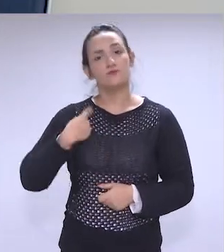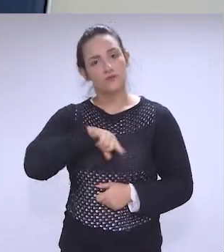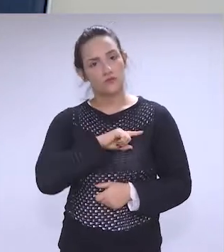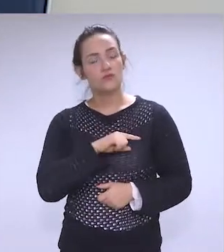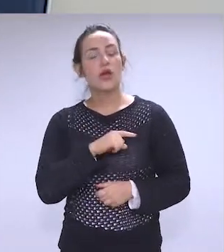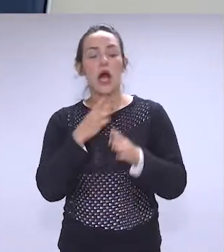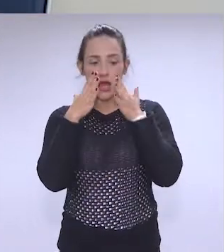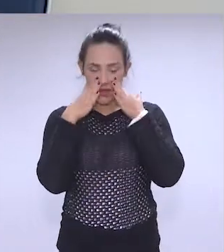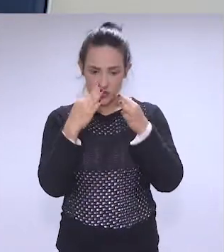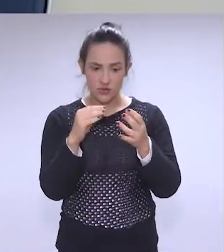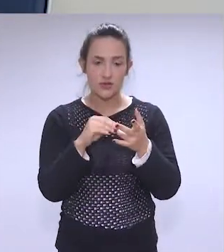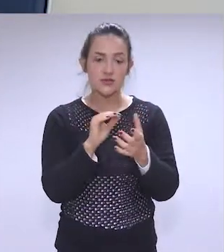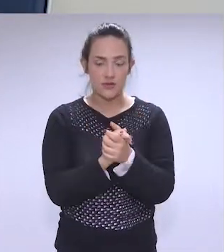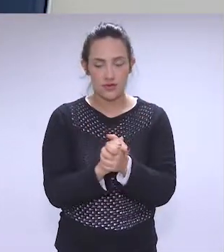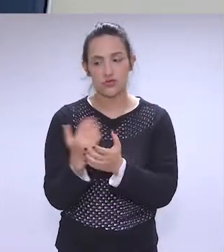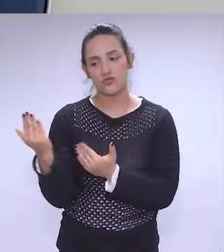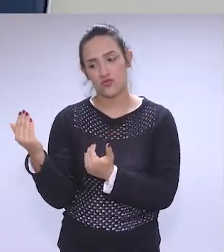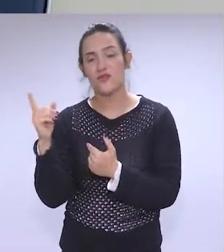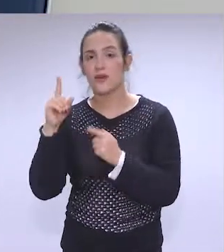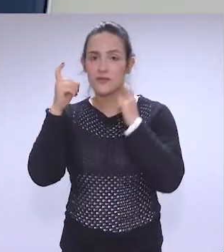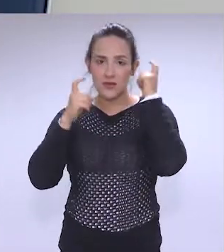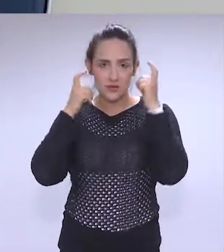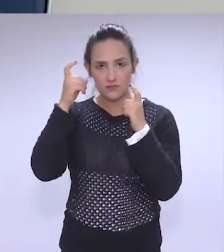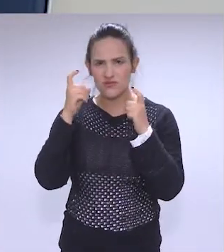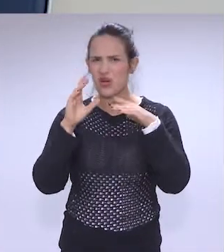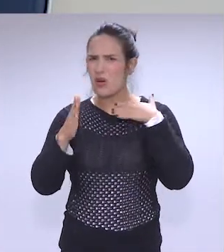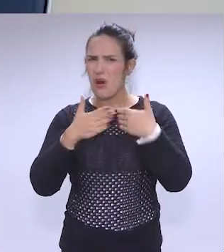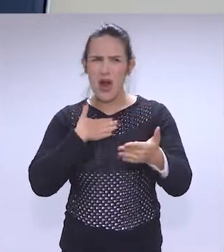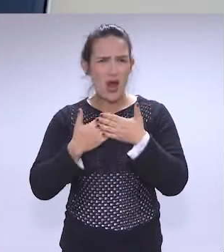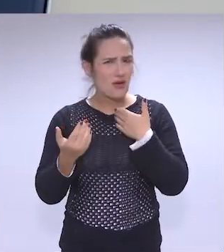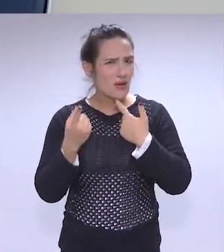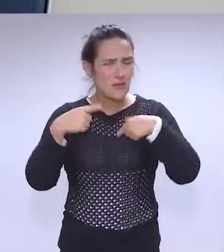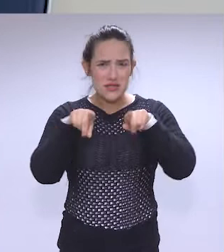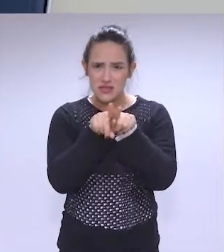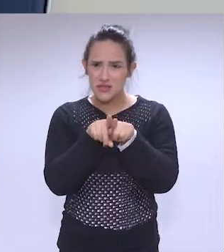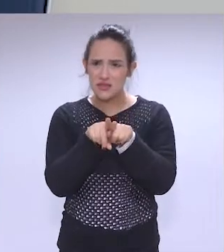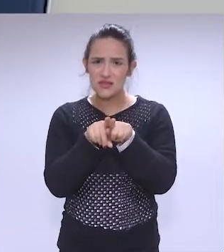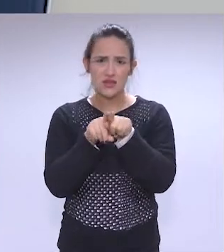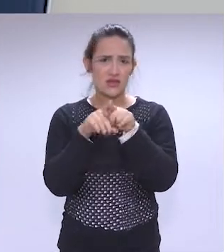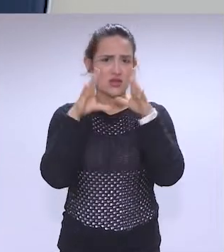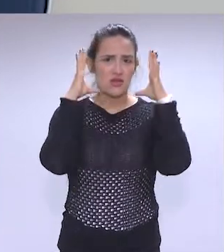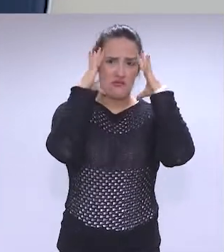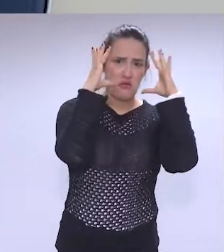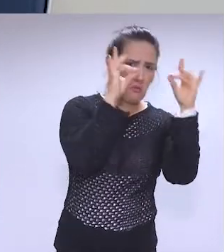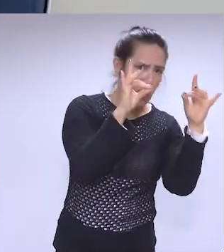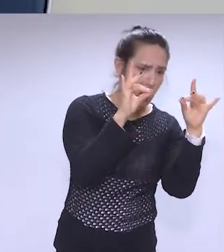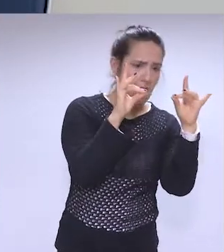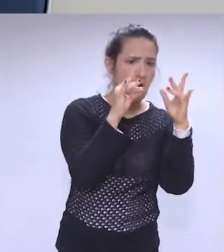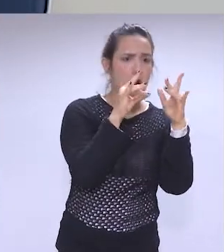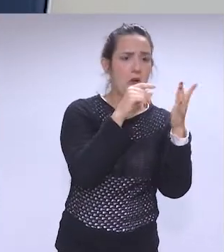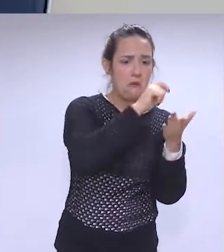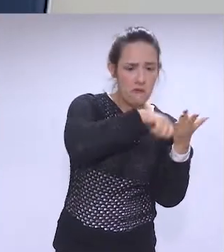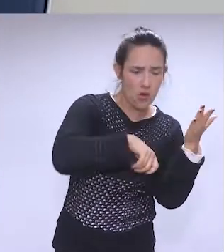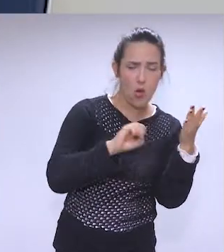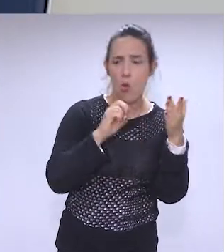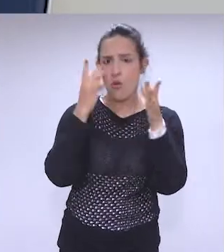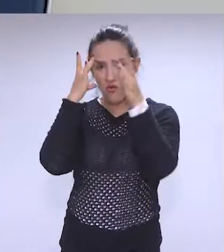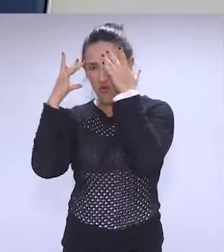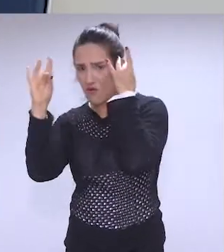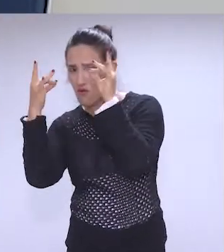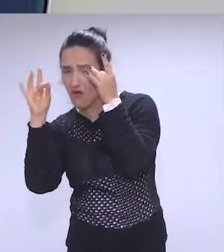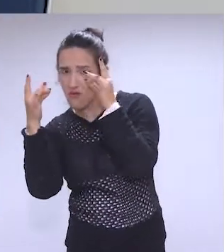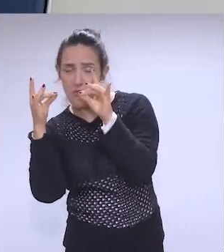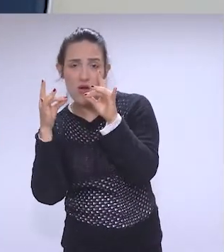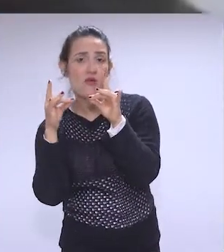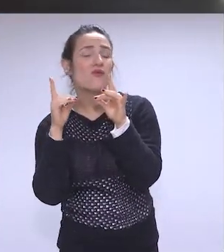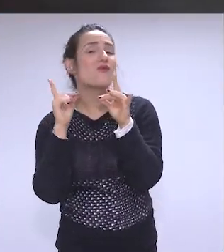muita preocupação. A gente entende como casamento infantil qualquer união, formal ou informal, com menores de 18 anos. Então,